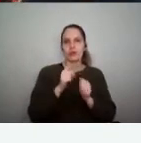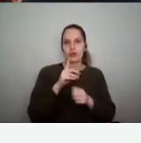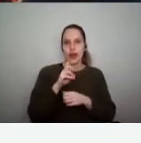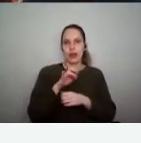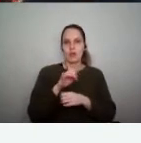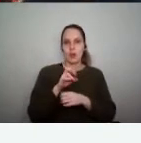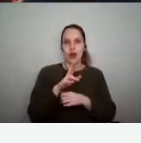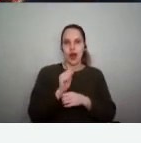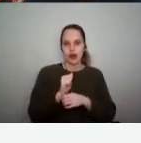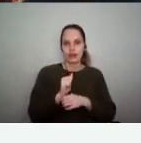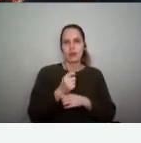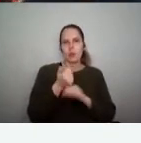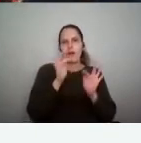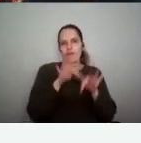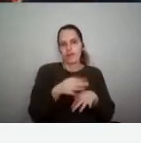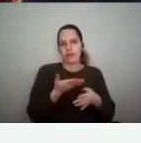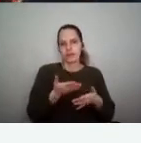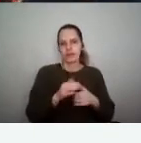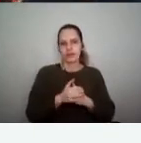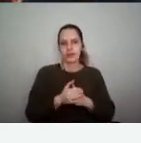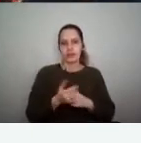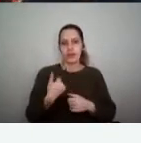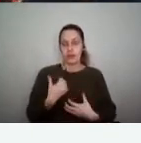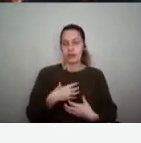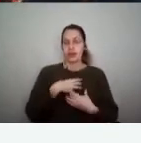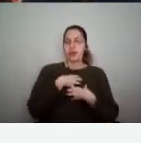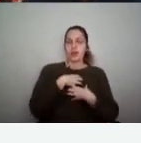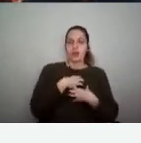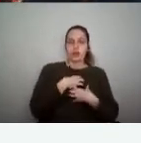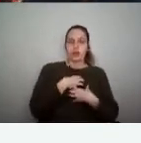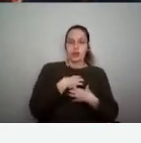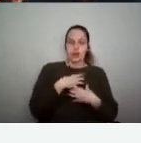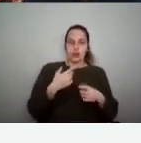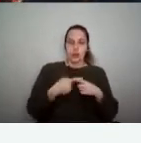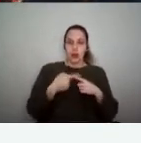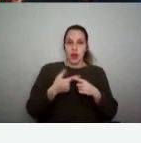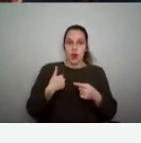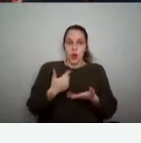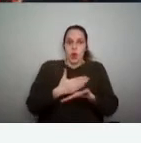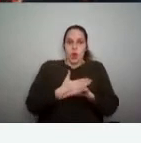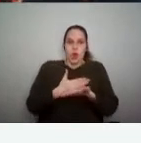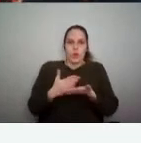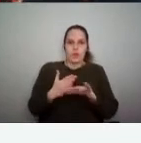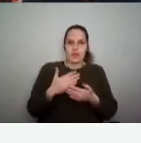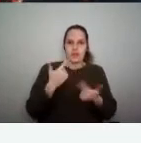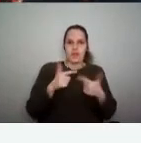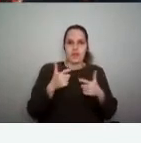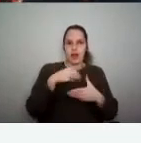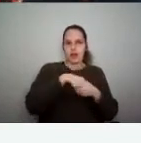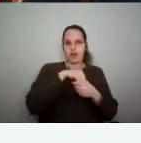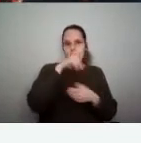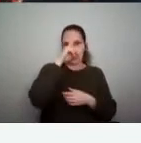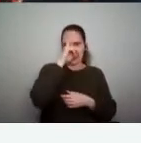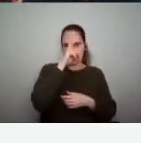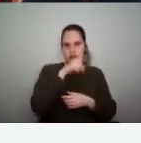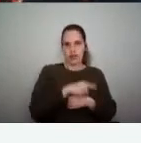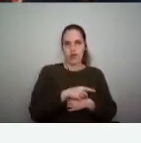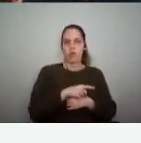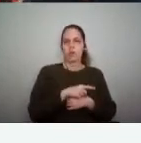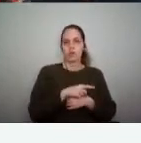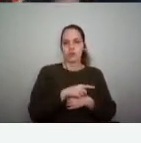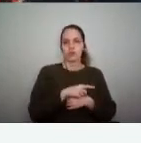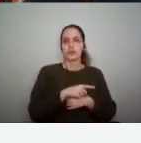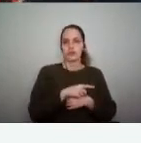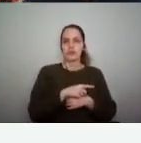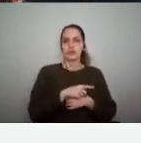Criança Conceição. Eu fiquei muito afetado por aquilo, porque eu iniciava um trabalho no hospital, ainda como residente, depois eu